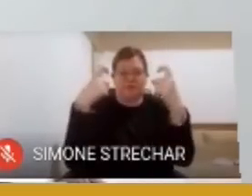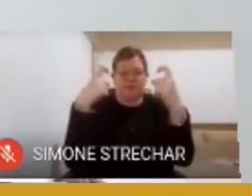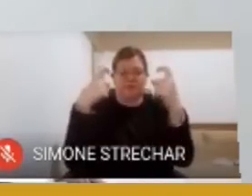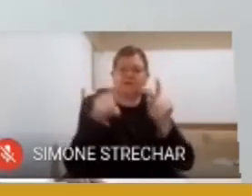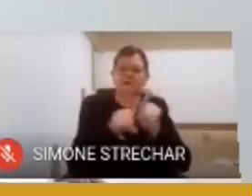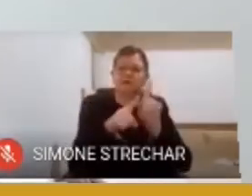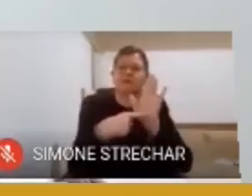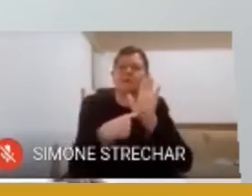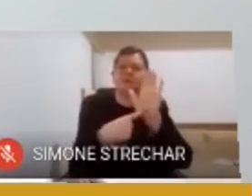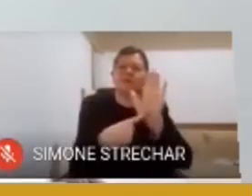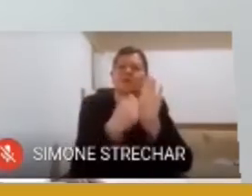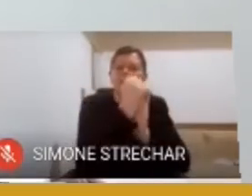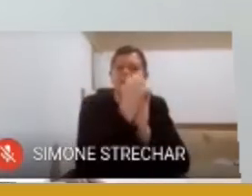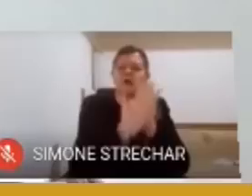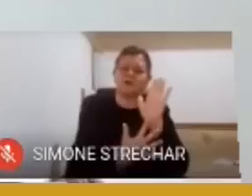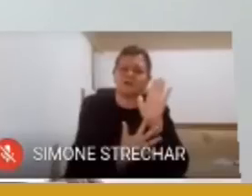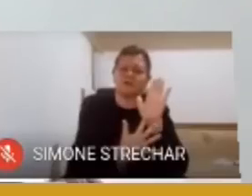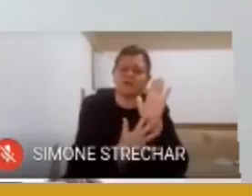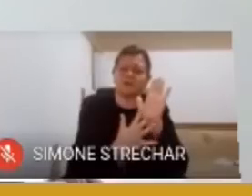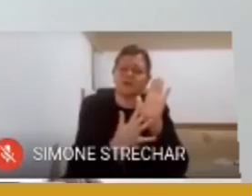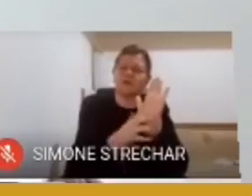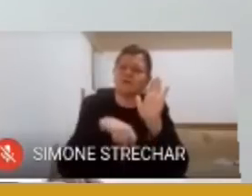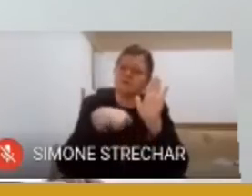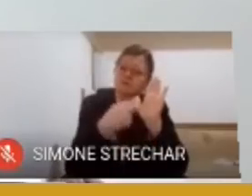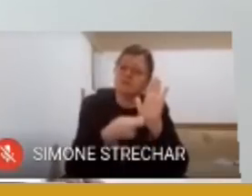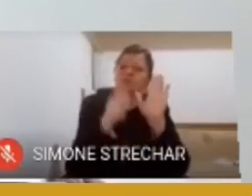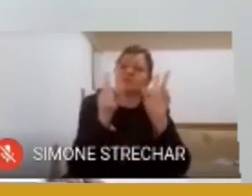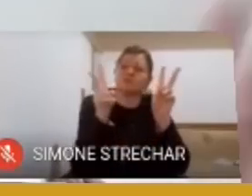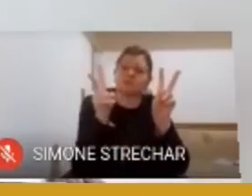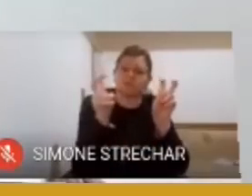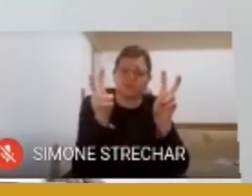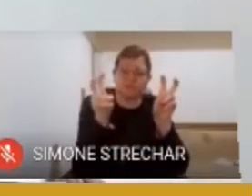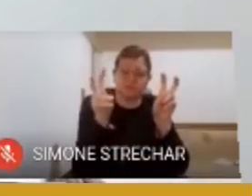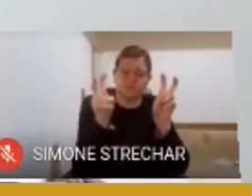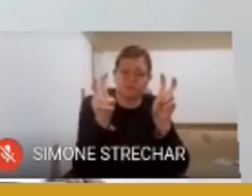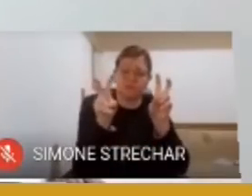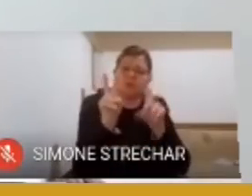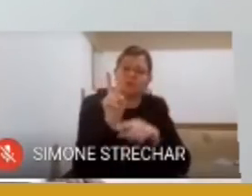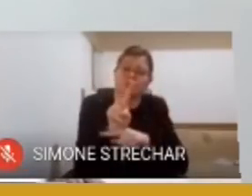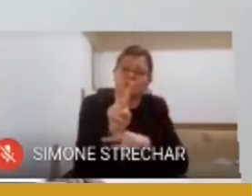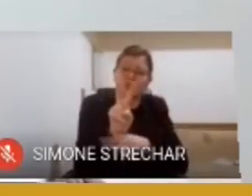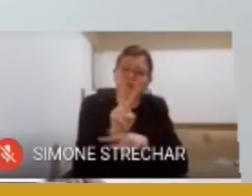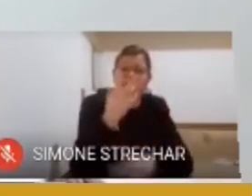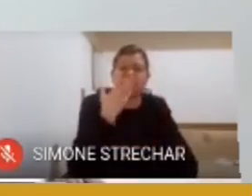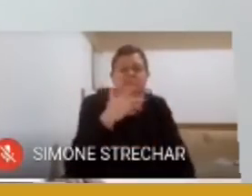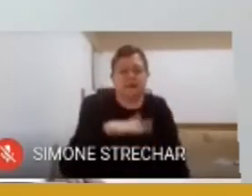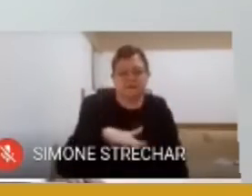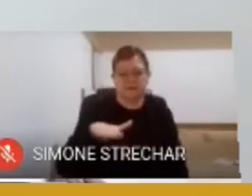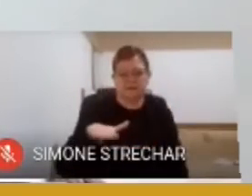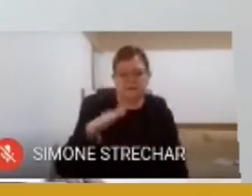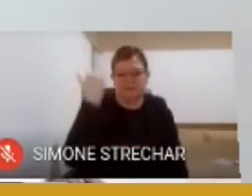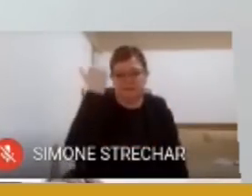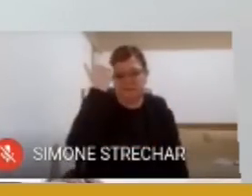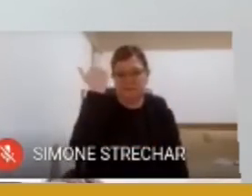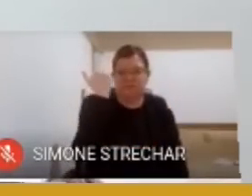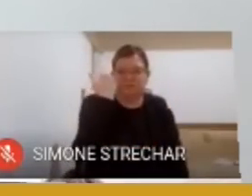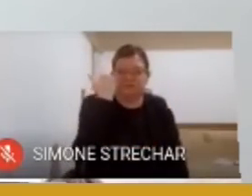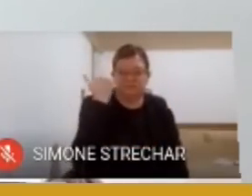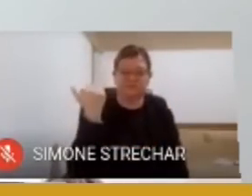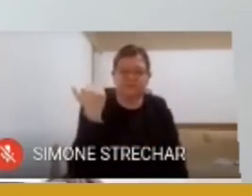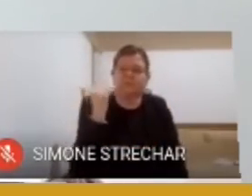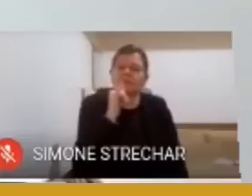crianças e adolescentes. Então, por exemplo, você vai criar lá um problema de matemática para um aluno ou uma aluna de terceiro ano.